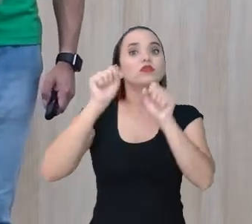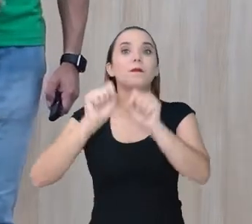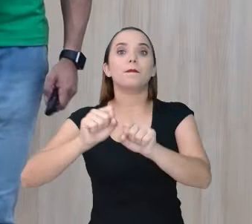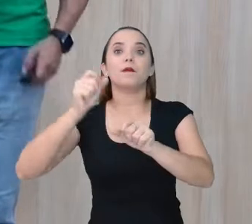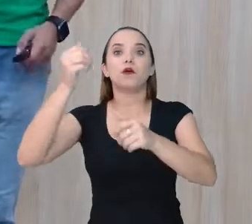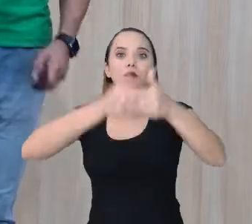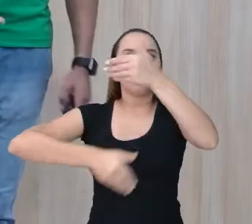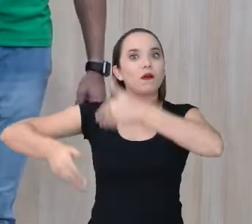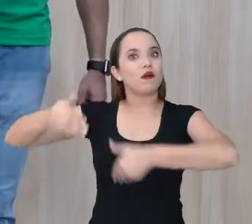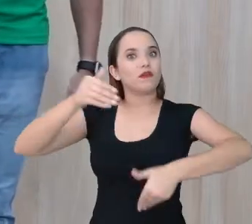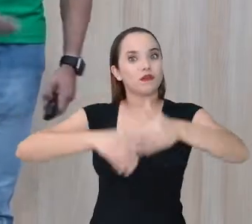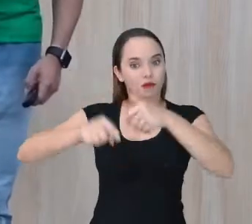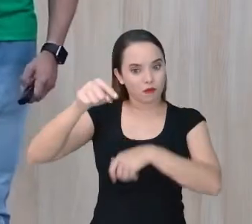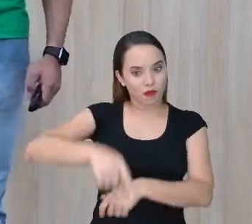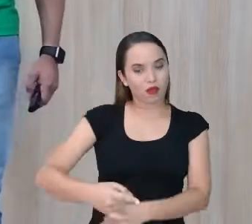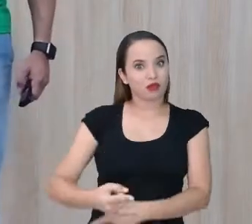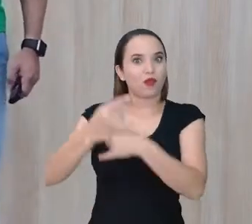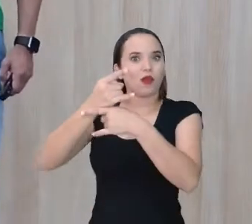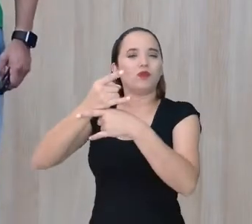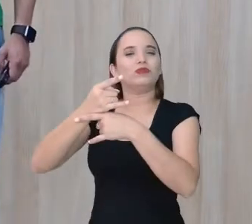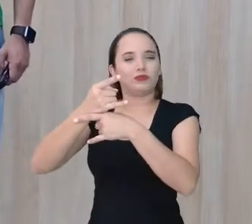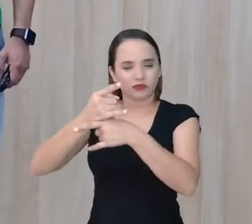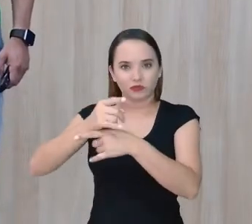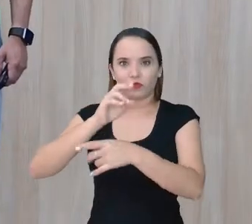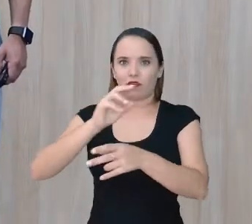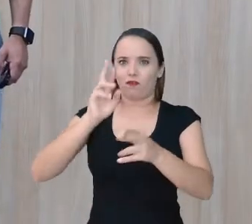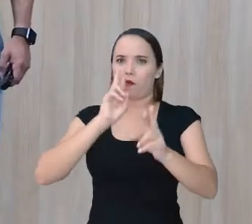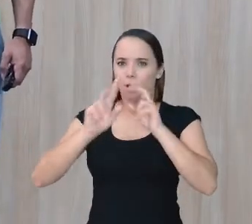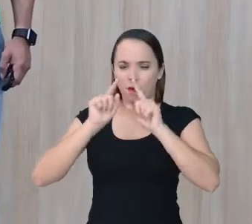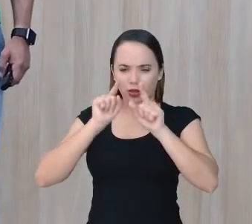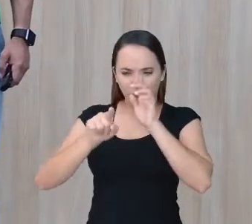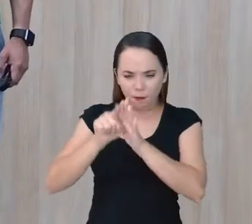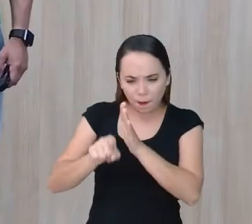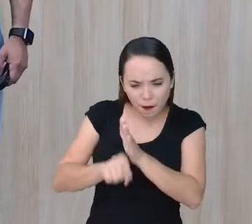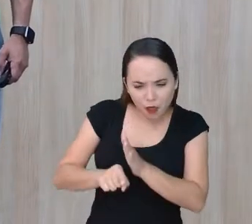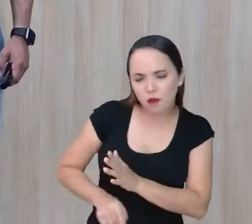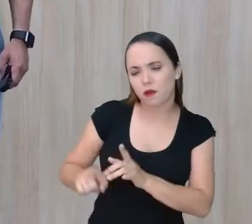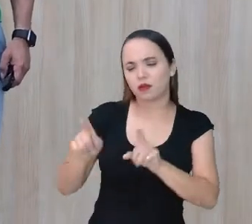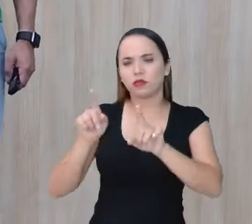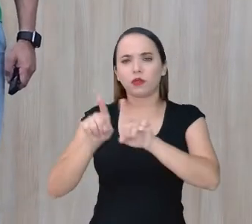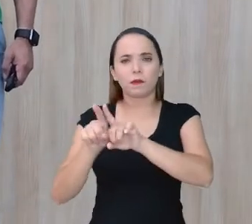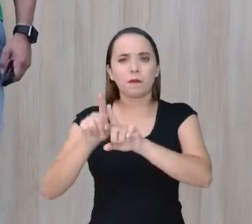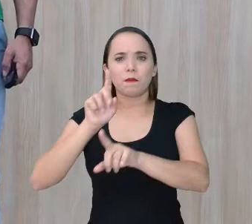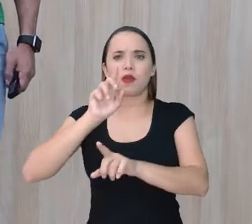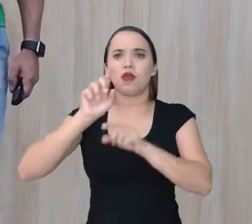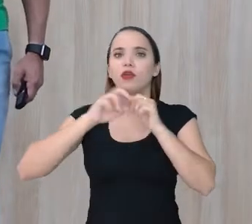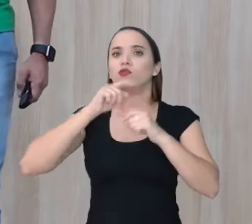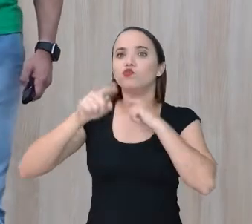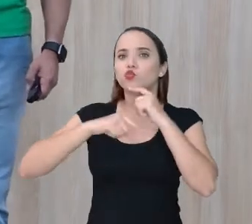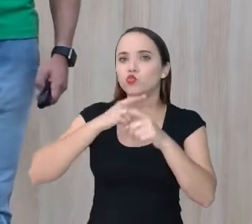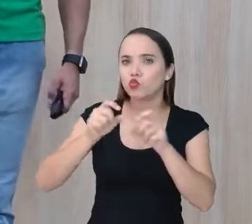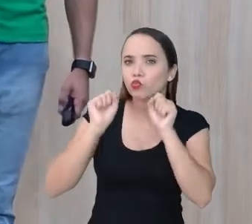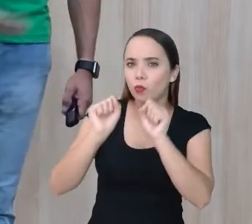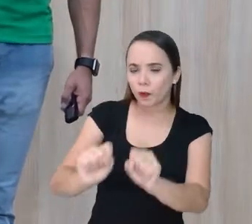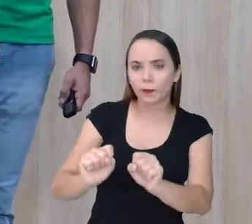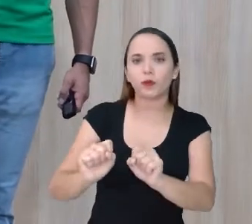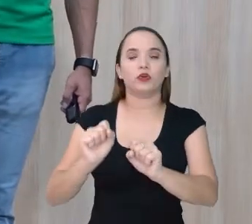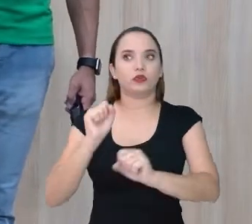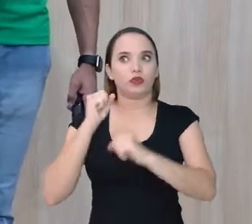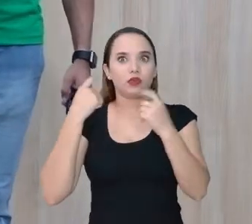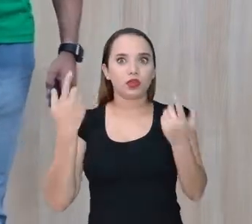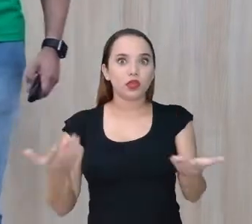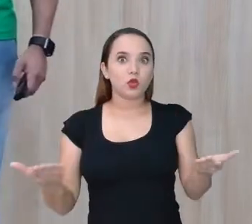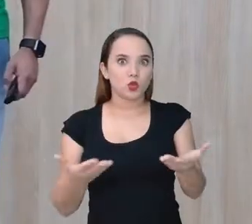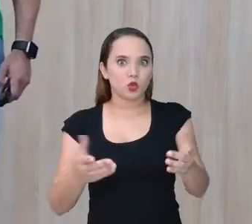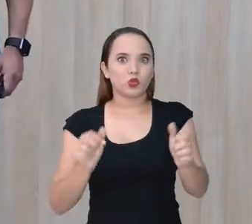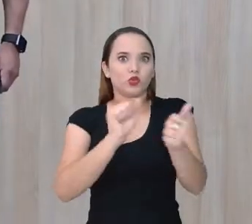do chat ao vivo com a gente, mandando suas perguntas aí e suas dúvidas, certo? Quem está comigo aqui